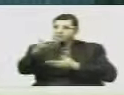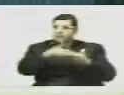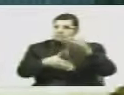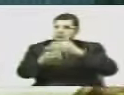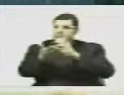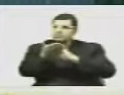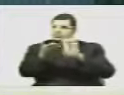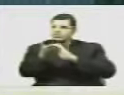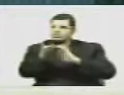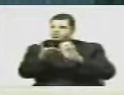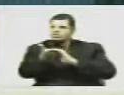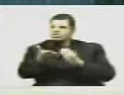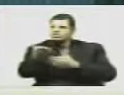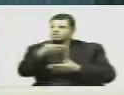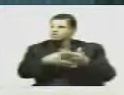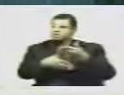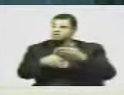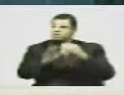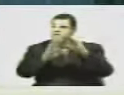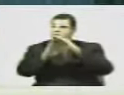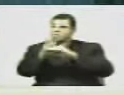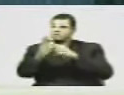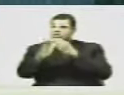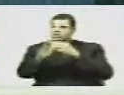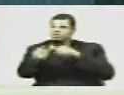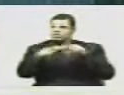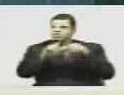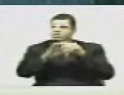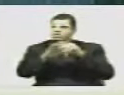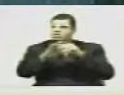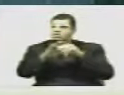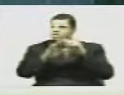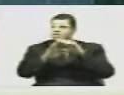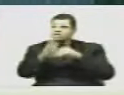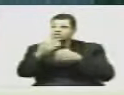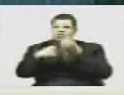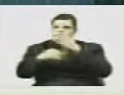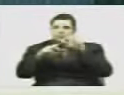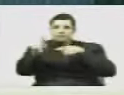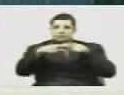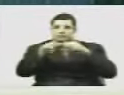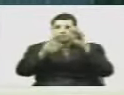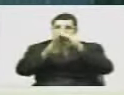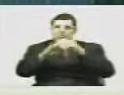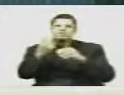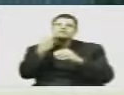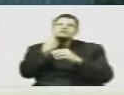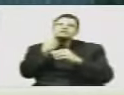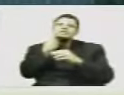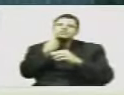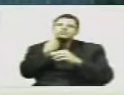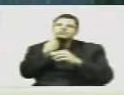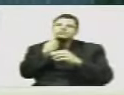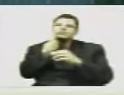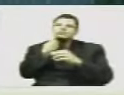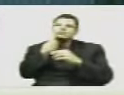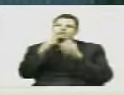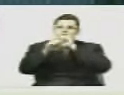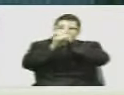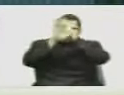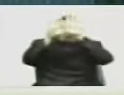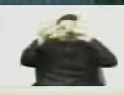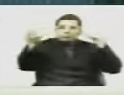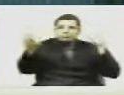do secretário Afonso Lobo, secretário da Fazenda, na audiência pública realizada na sexta, deixou